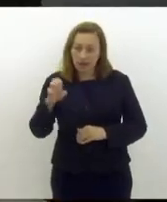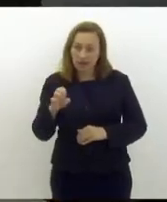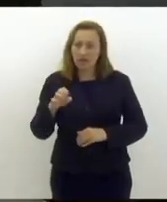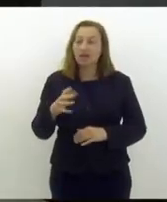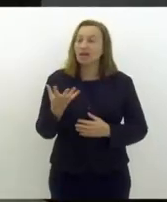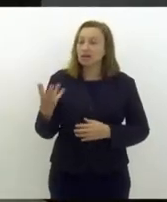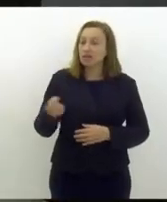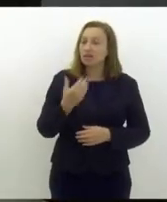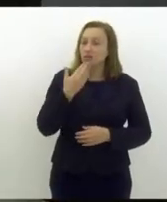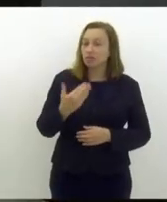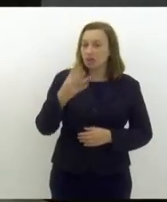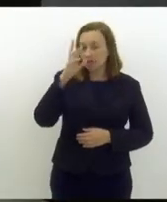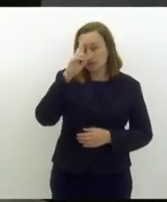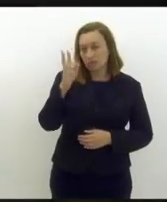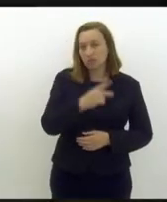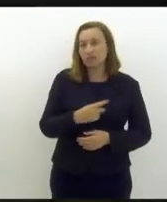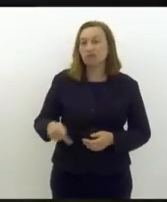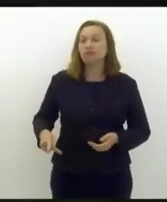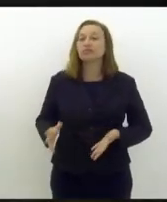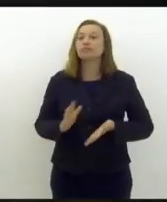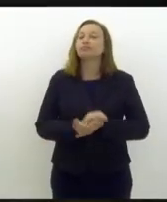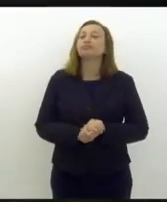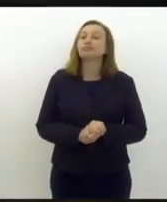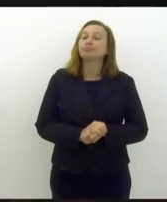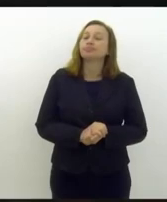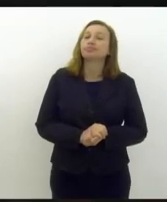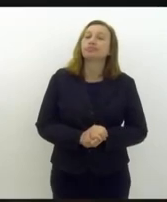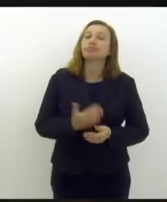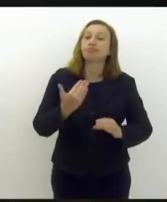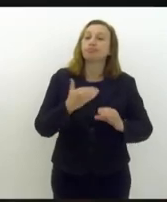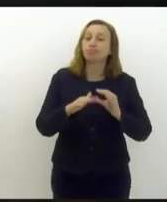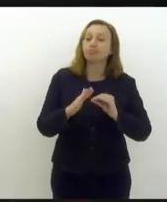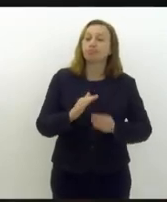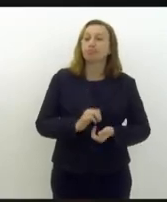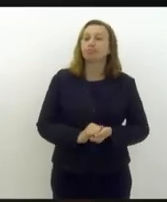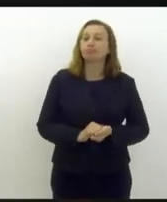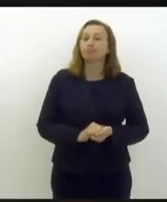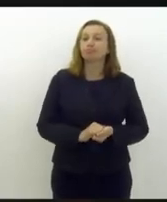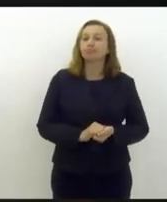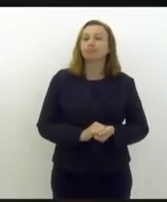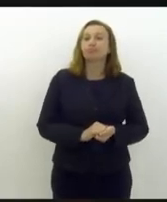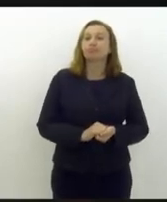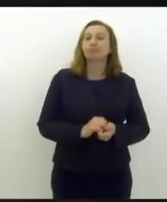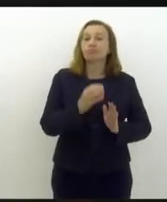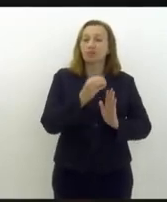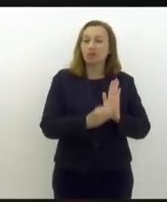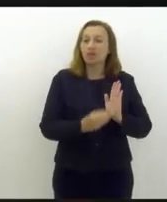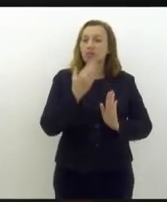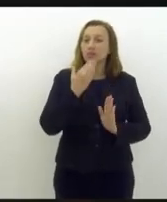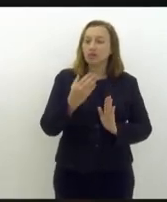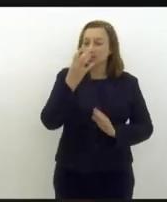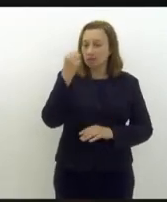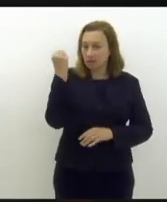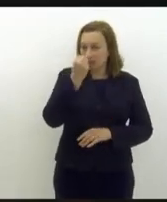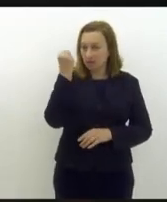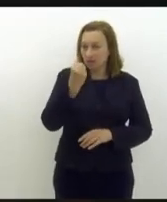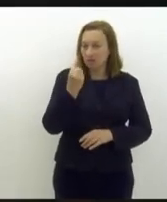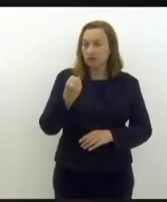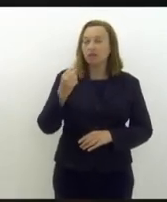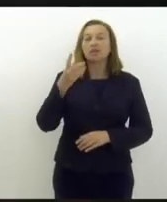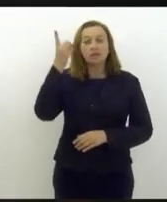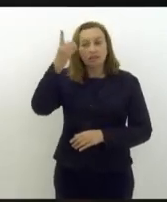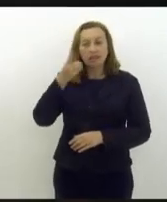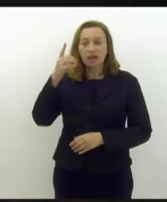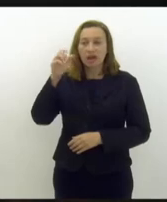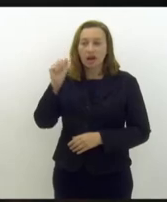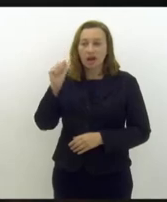presidência da refere pediu de vossa excelência em caminho projeto então e vai oficial pedindo celeridade Deputado Anderson quer fazer